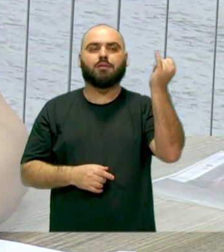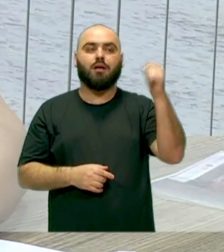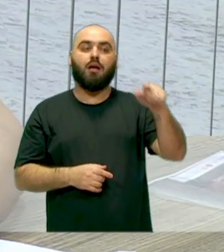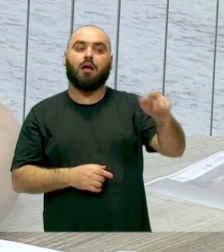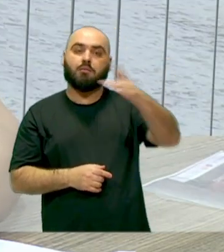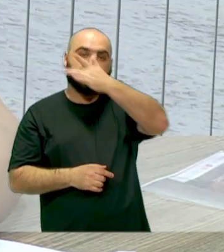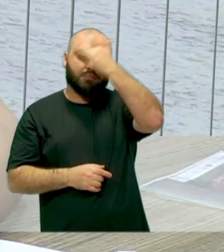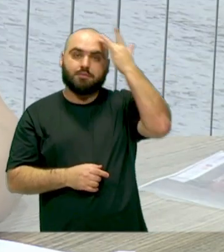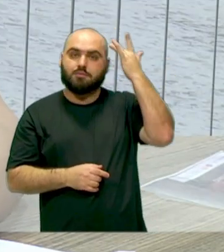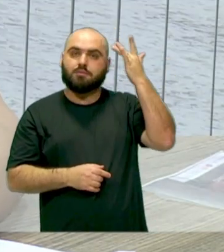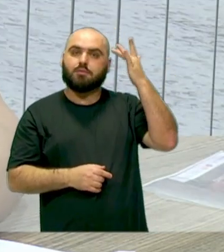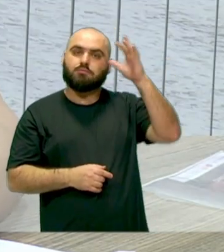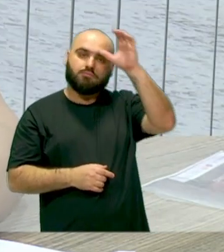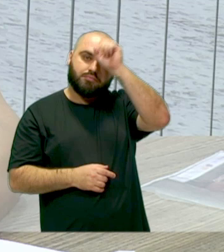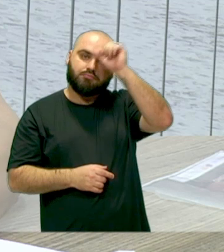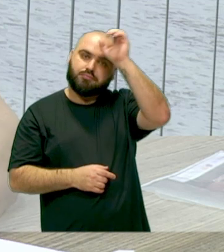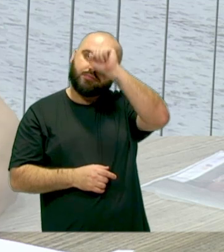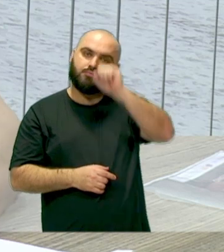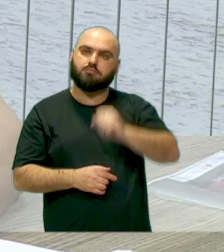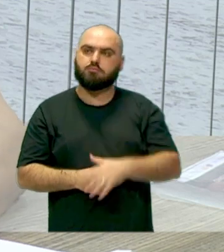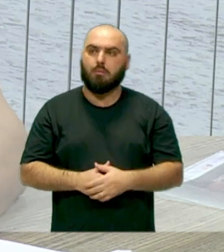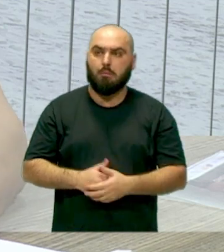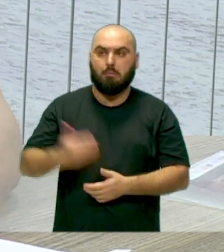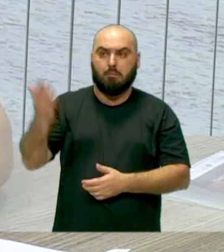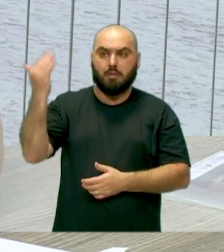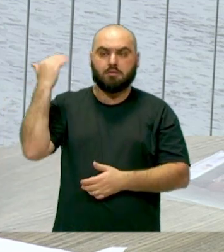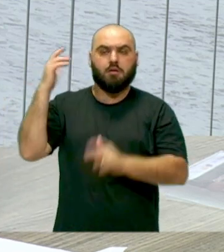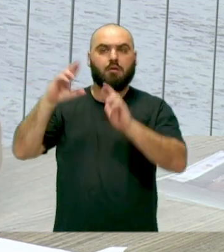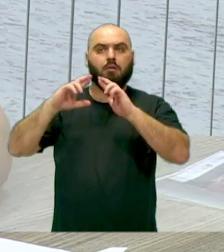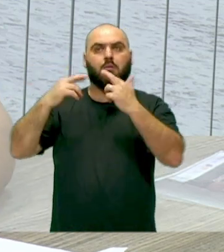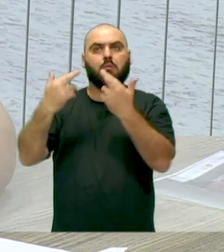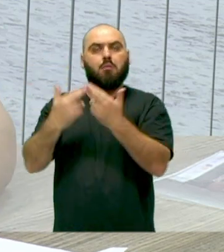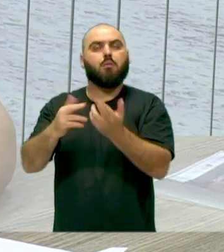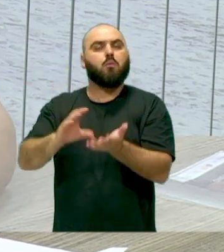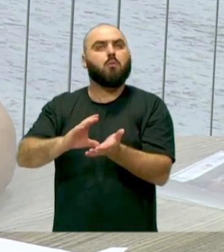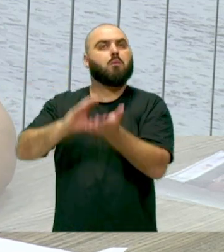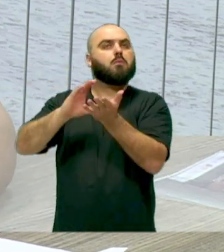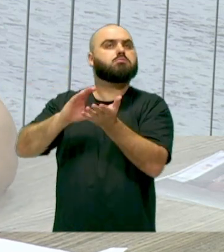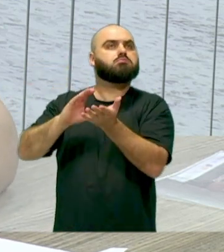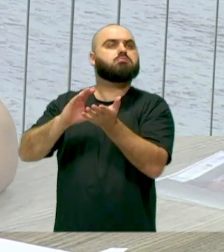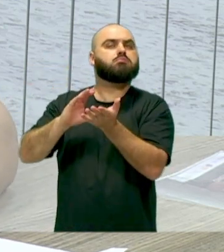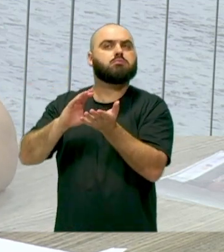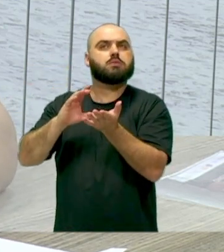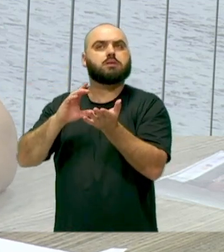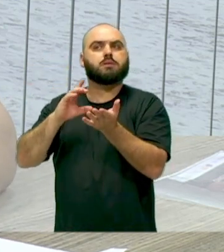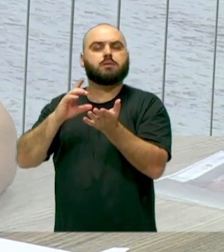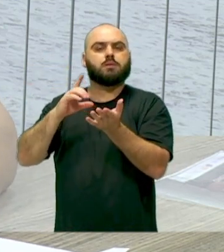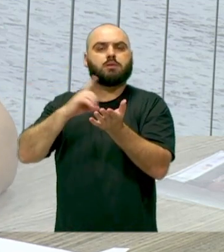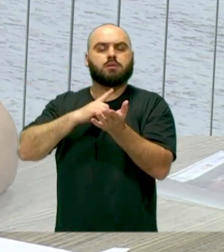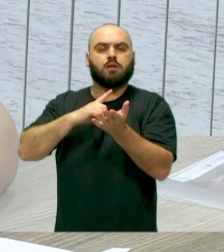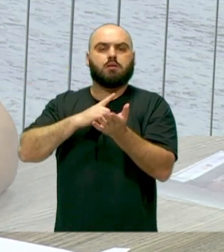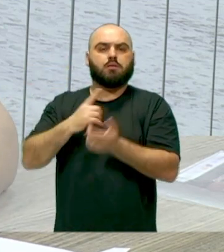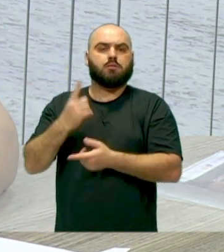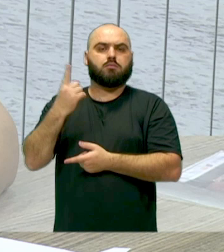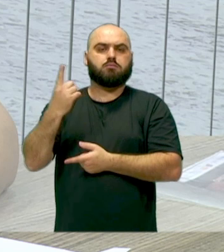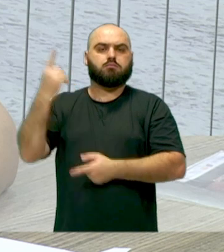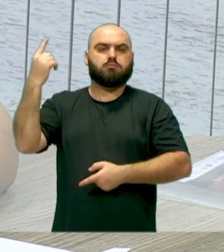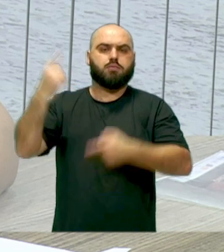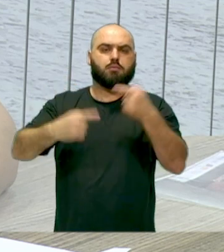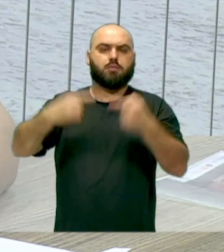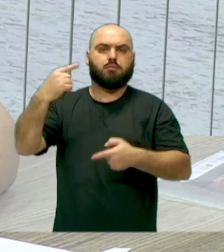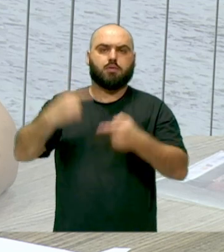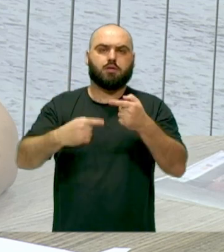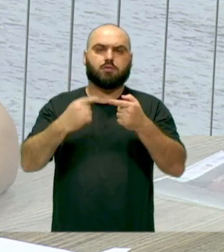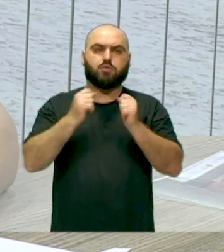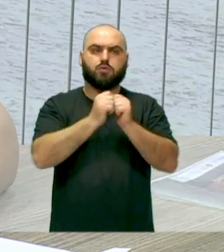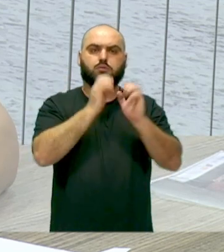pessoas. Outro dia, numa reunião nossa do Conselho, a gente teve um certo embate com o